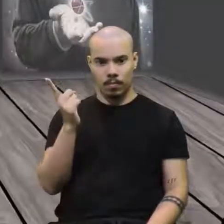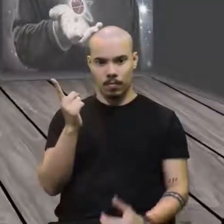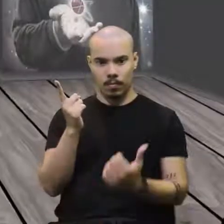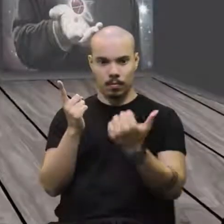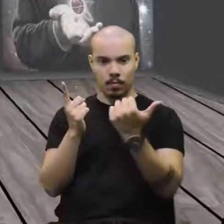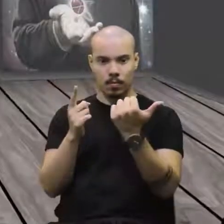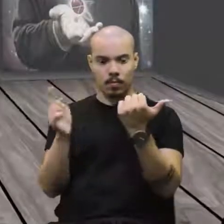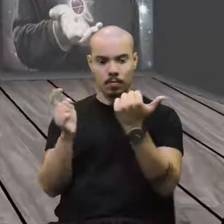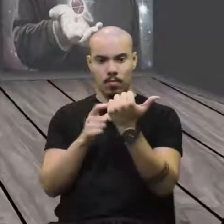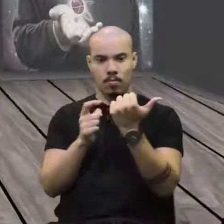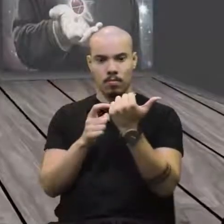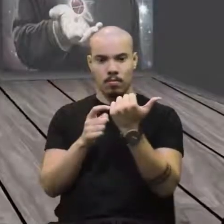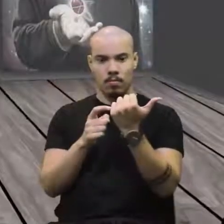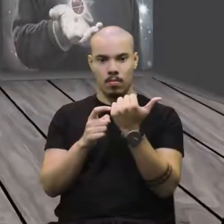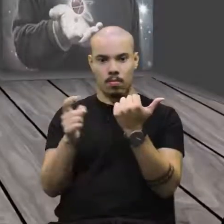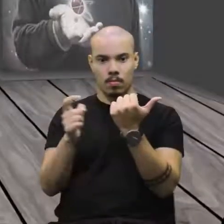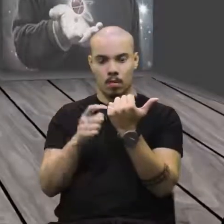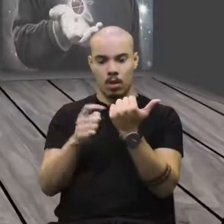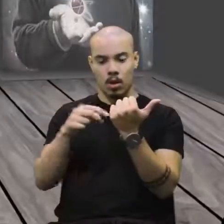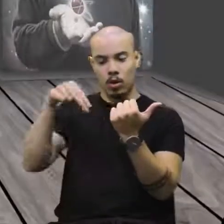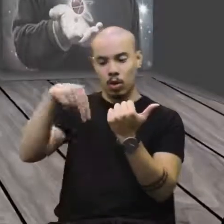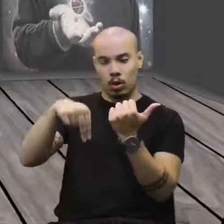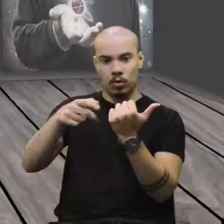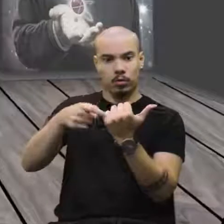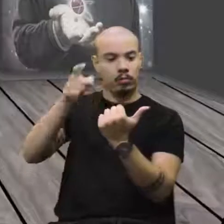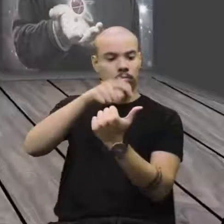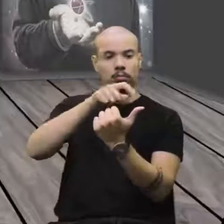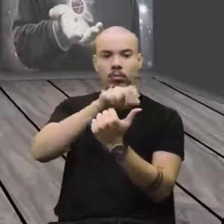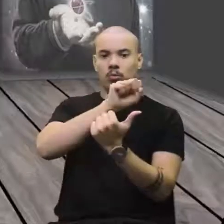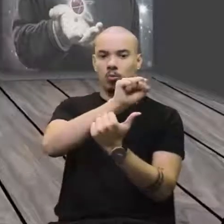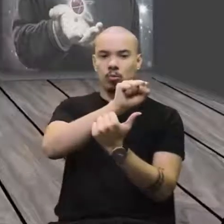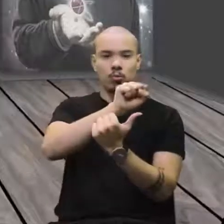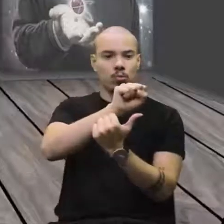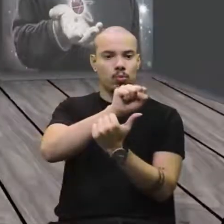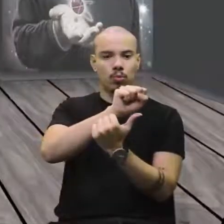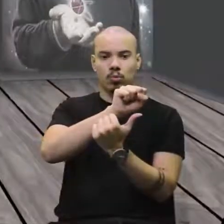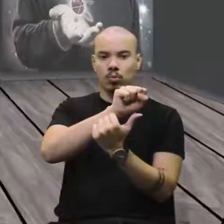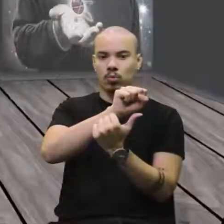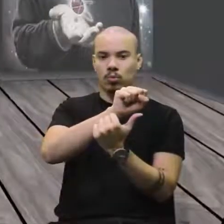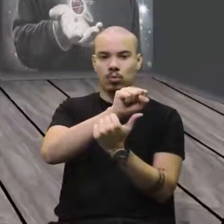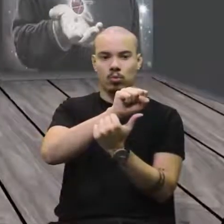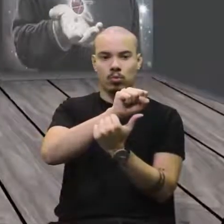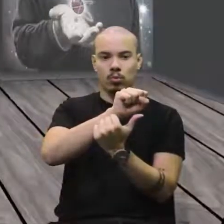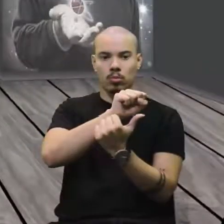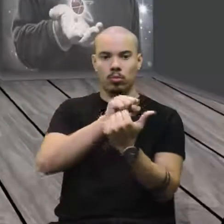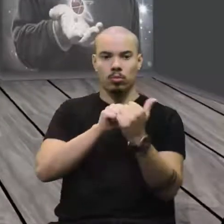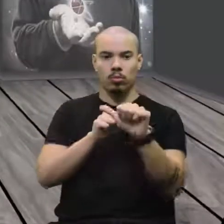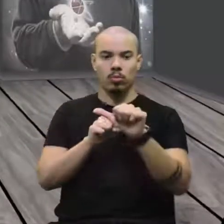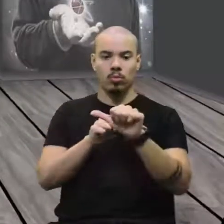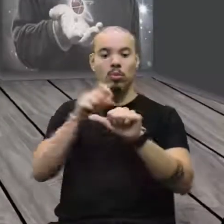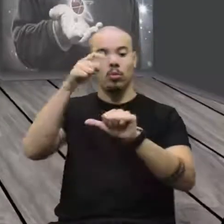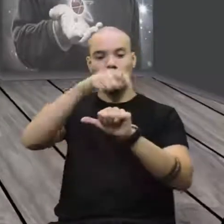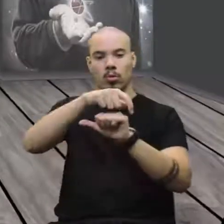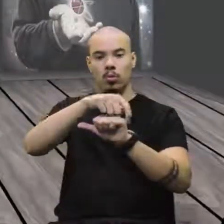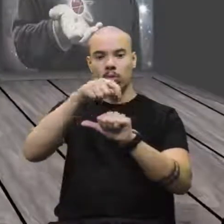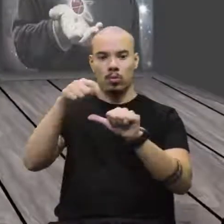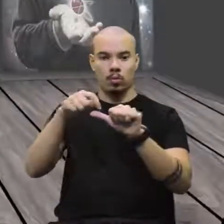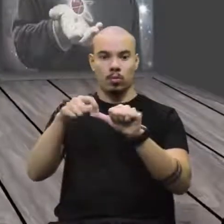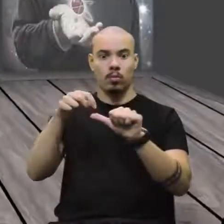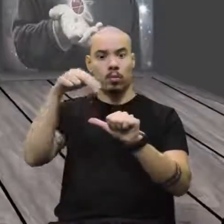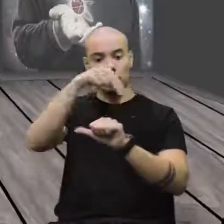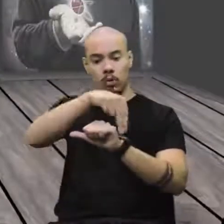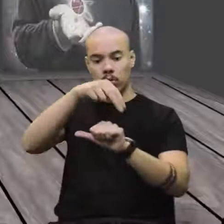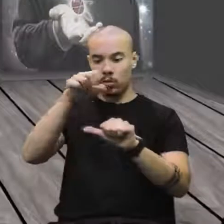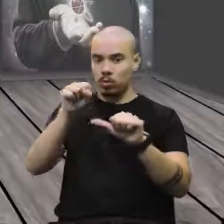O dedão sempre sul. E aqui é norte. Simples. Fazer assim também, norte, sul. Você tem que entender